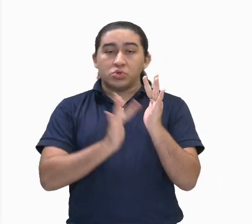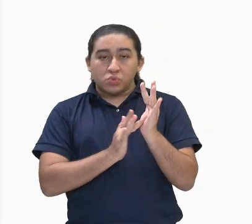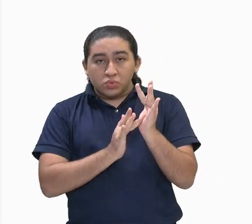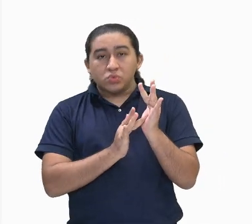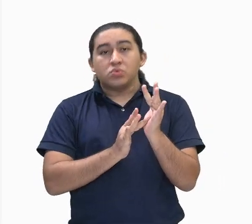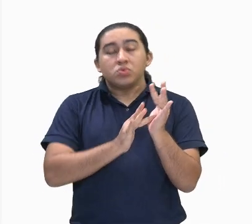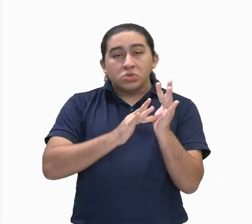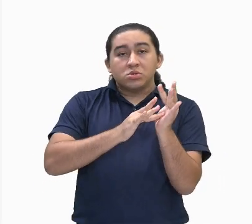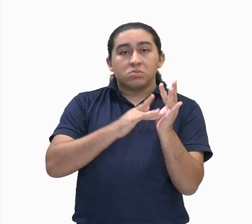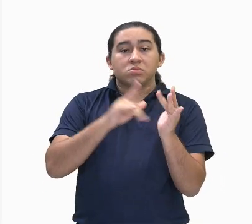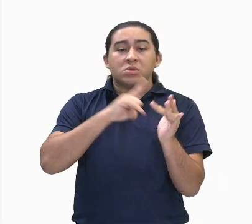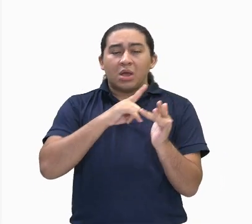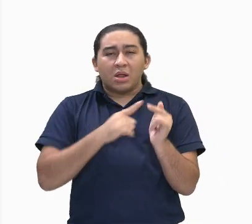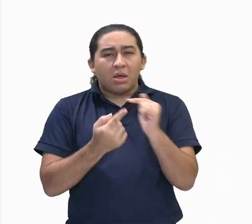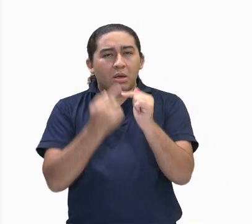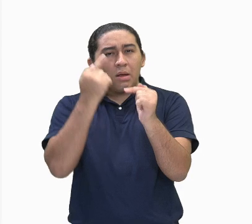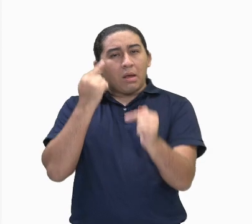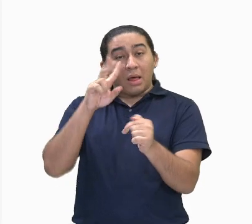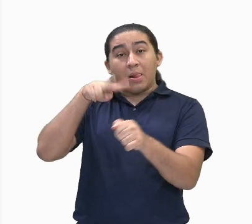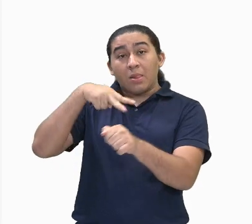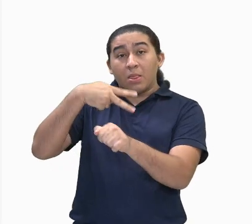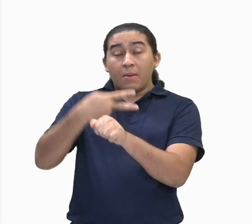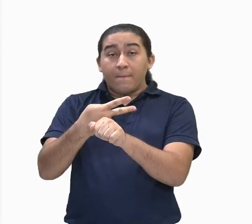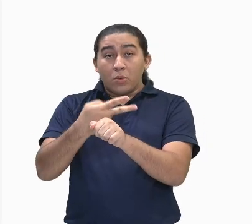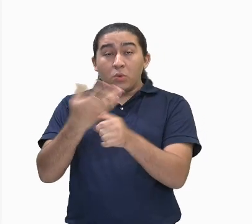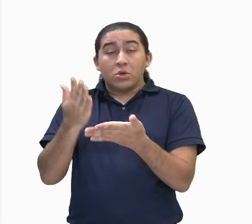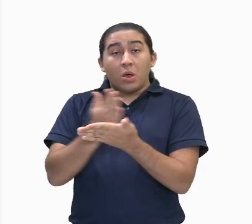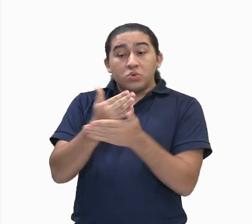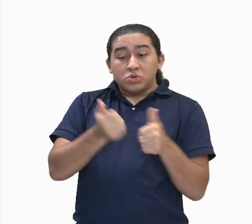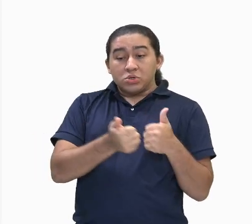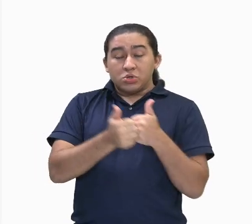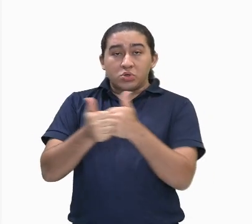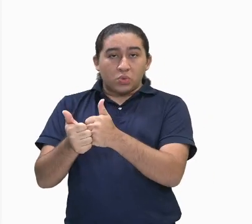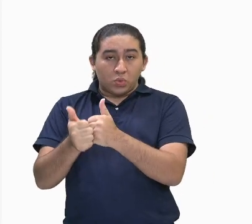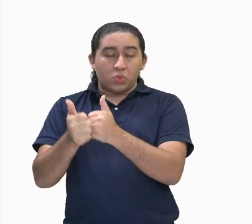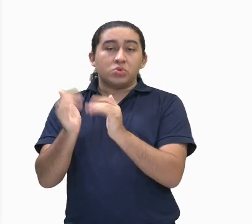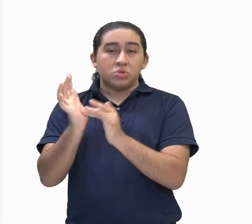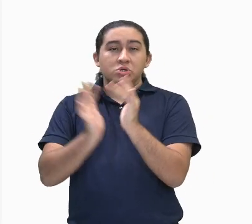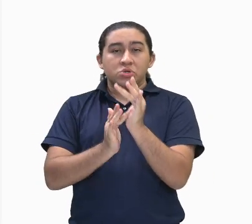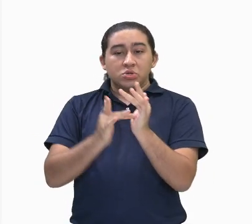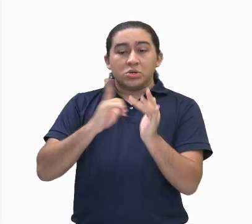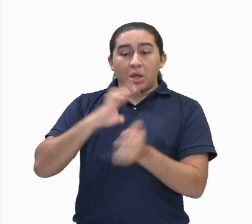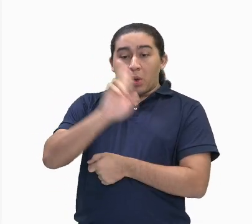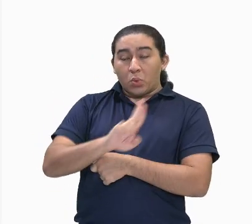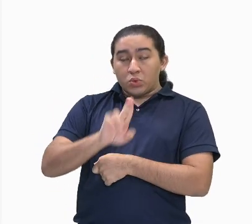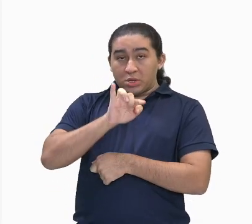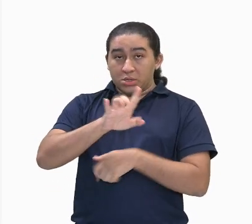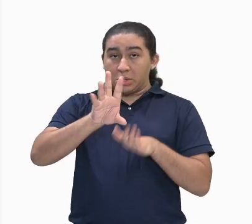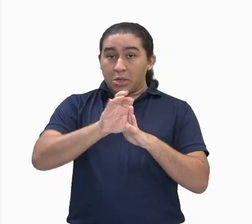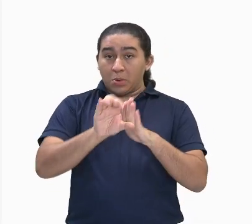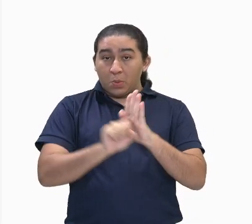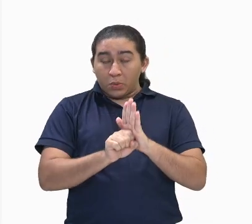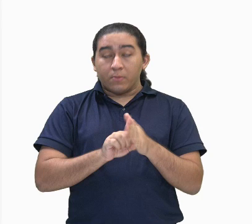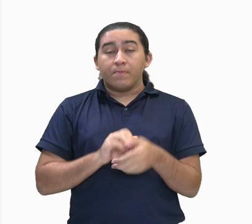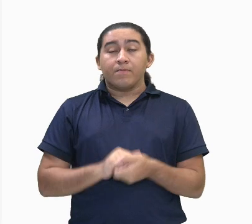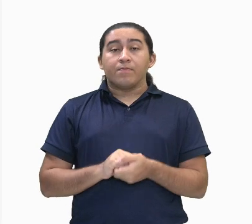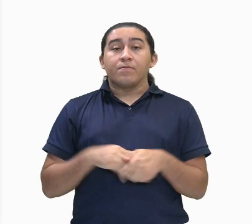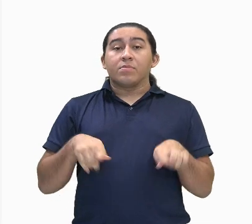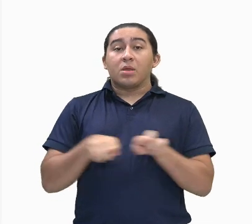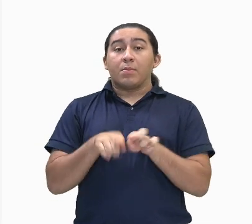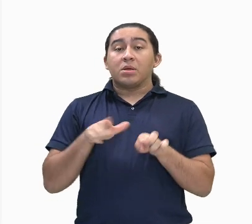começam a usar a cruz para se identificar como seguidores de Cristo. A lua crescente